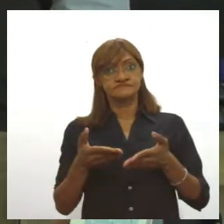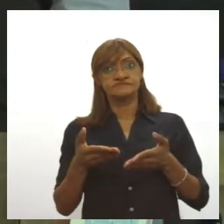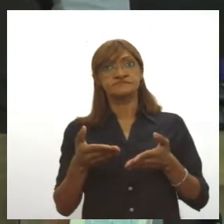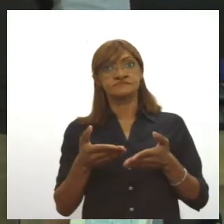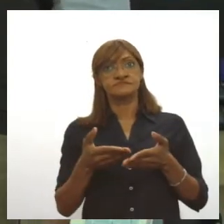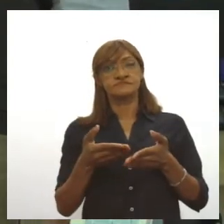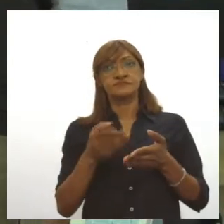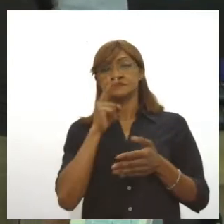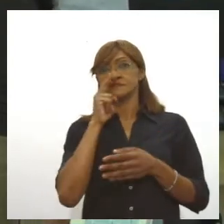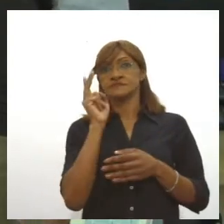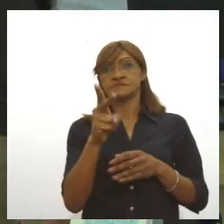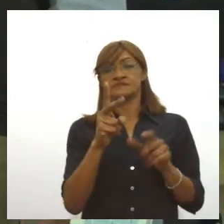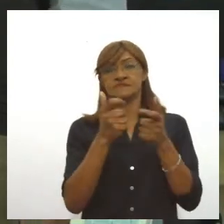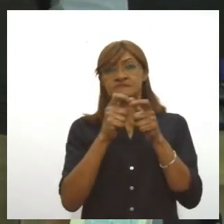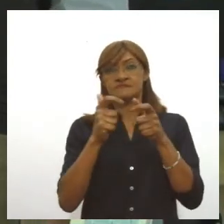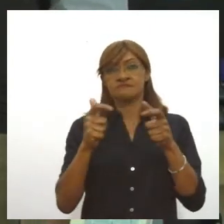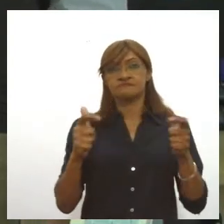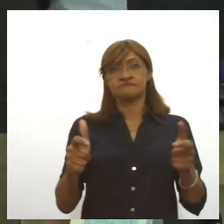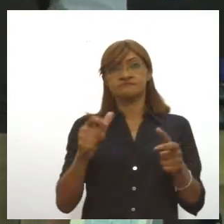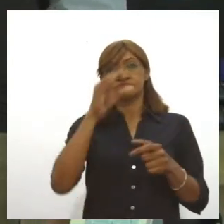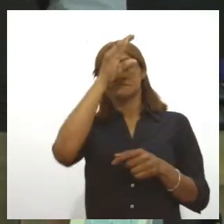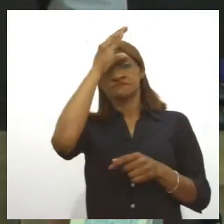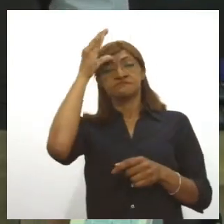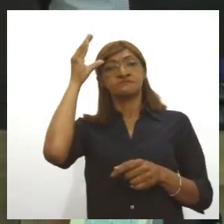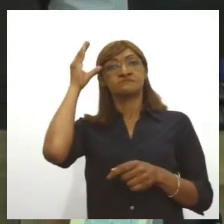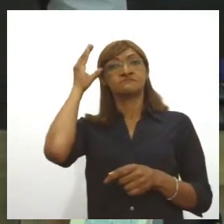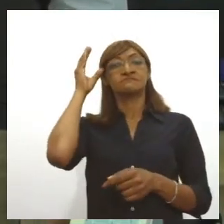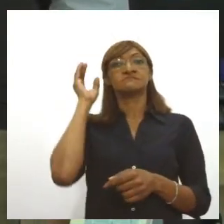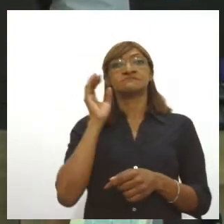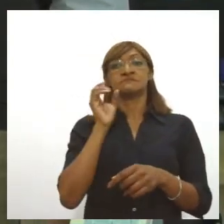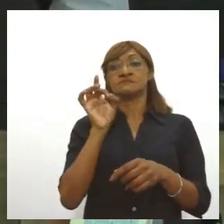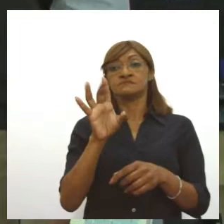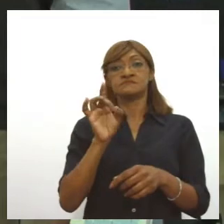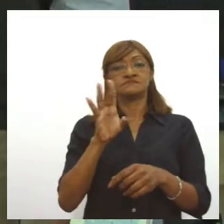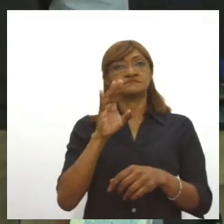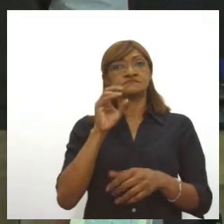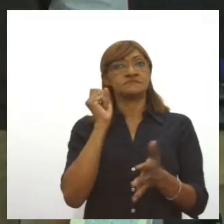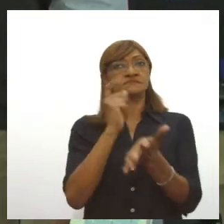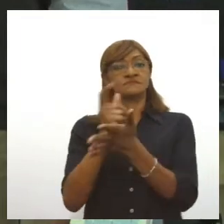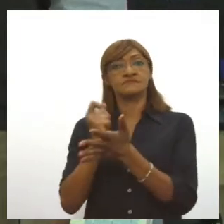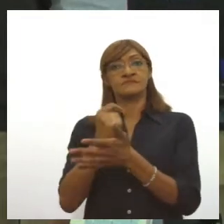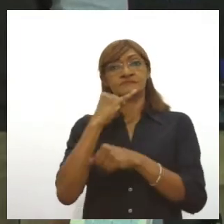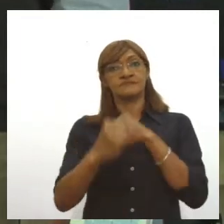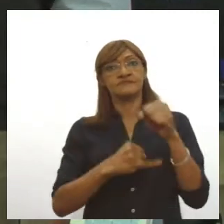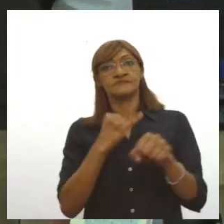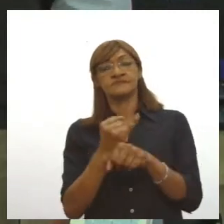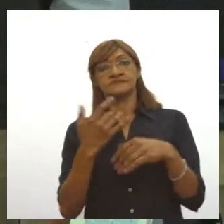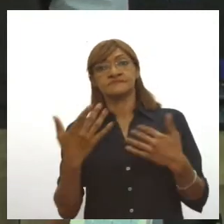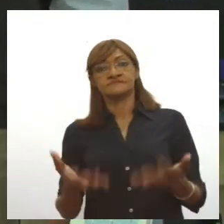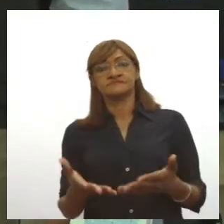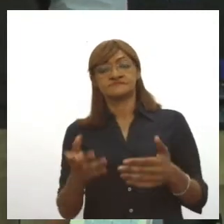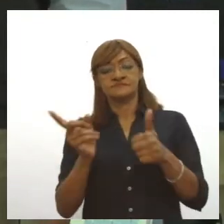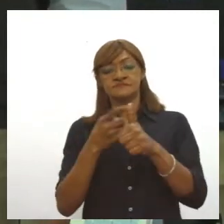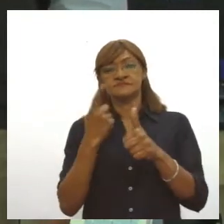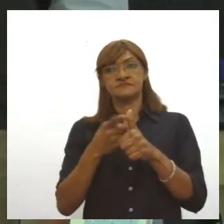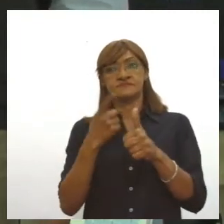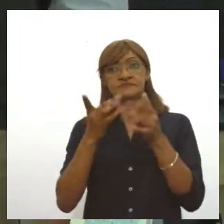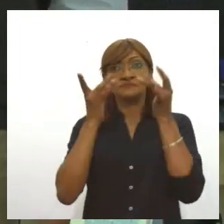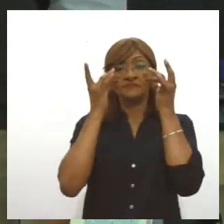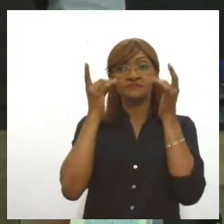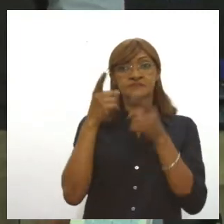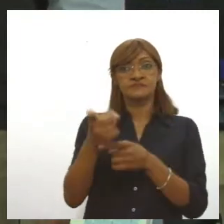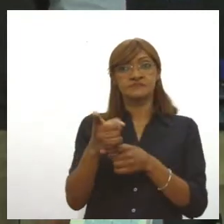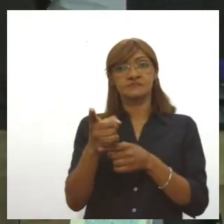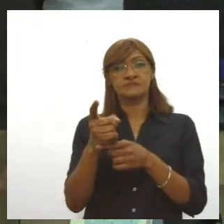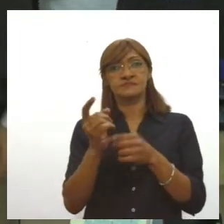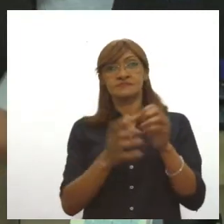dos crimes virtuais e das práticas infrativas virtuais. Então, a primeira dica é o consumidor estar atento se aquele site é seguro,